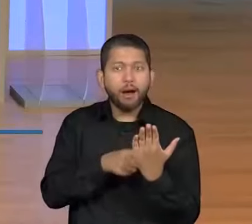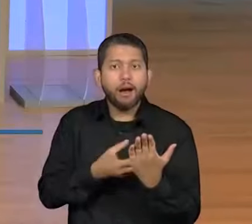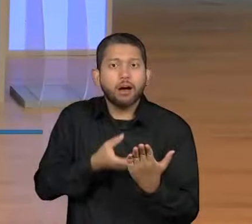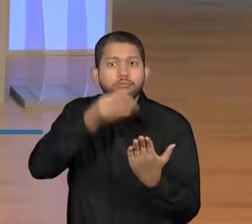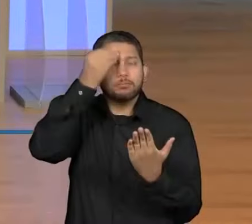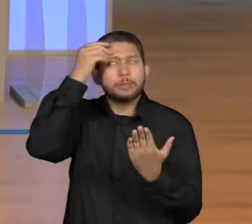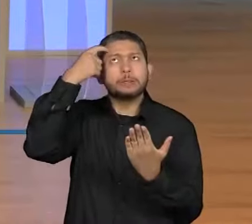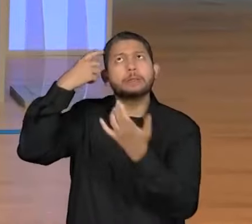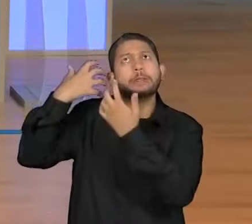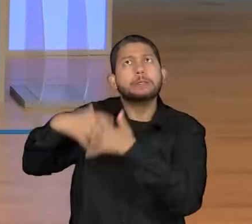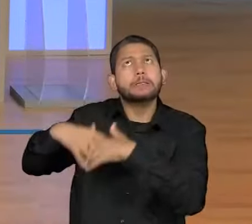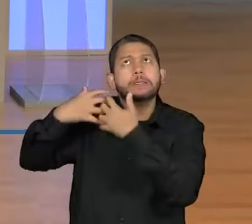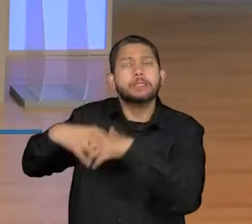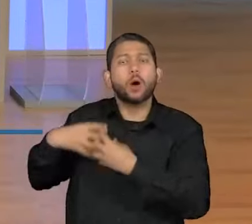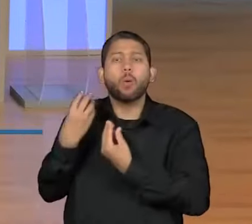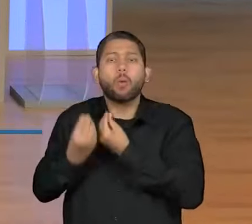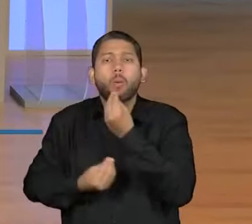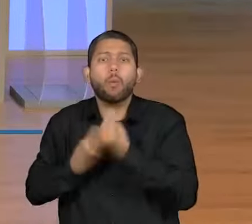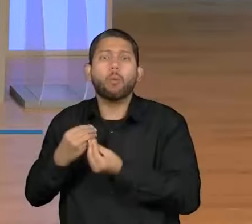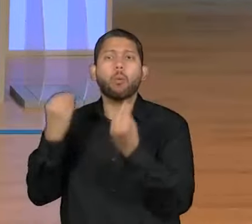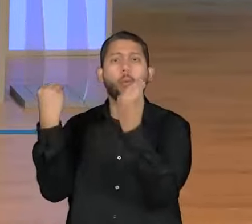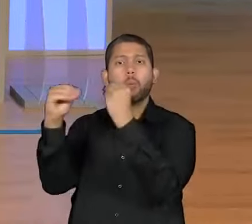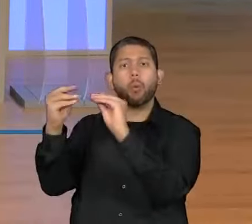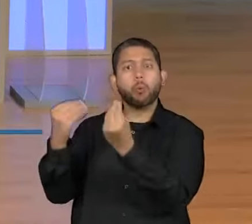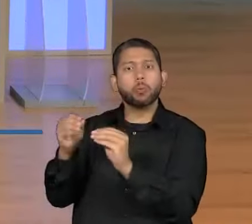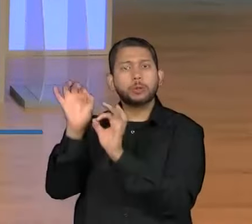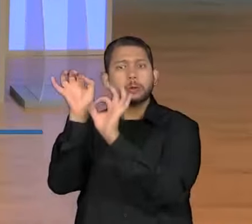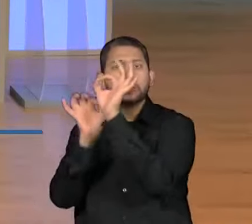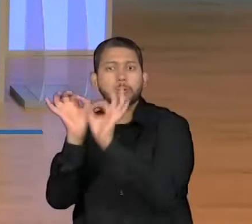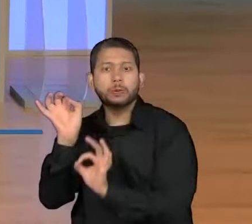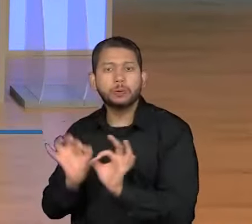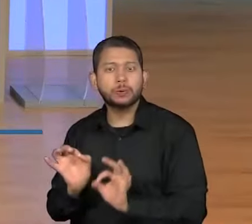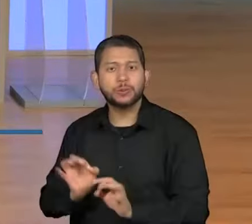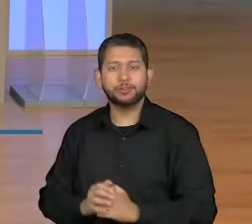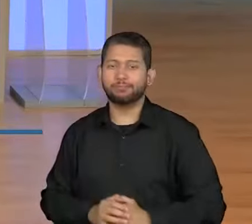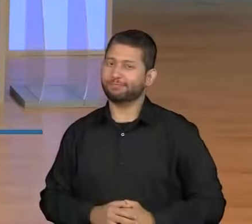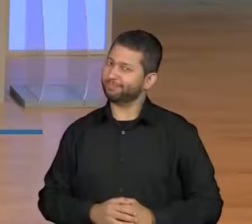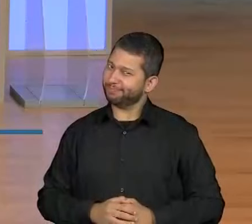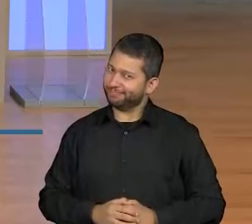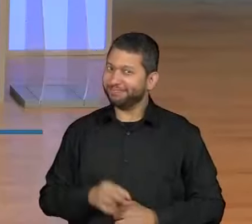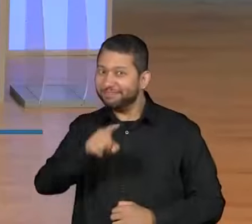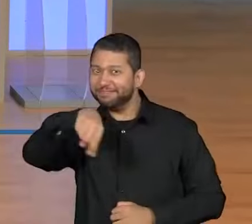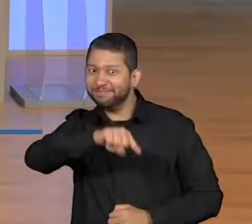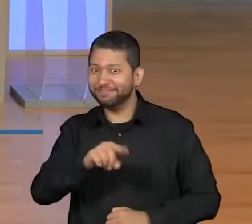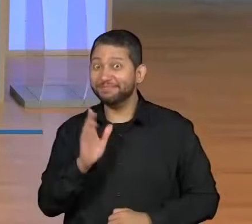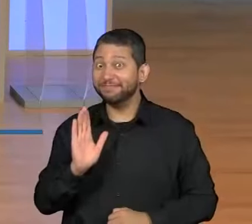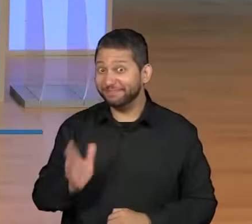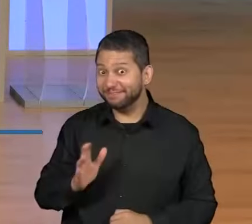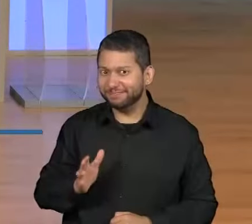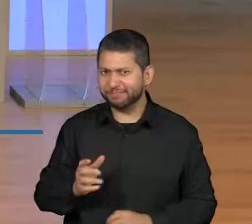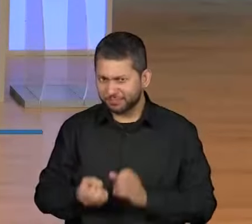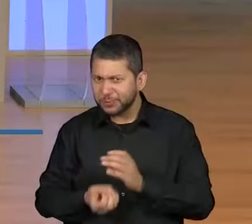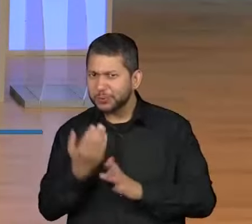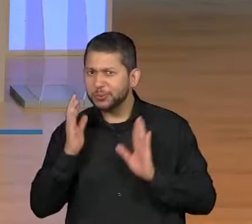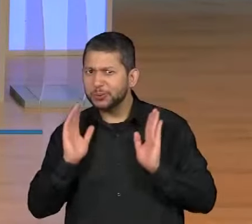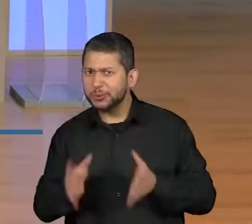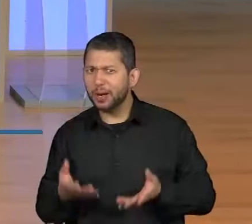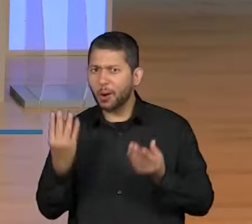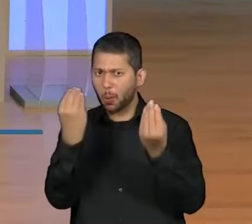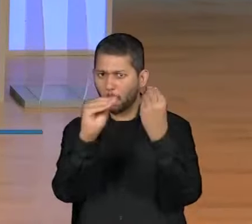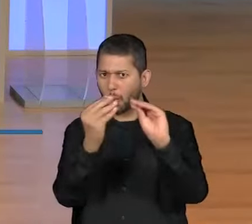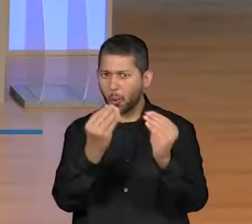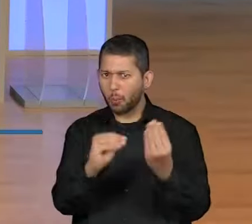compor ou construir aí um blog. Será que os nossos estudantes já têm aí algum blog, já fizeram,